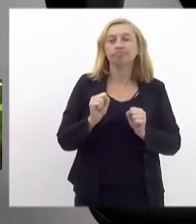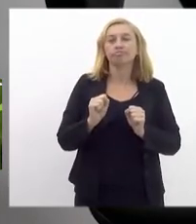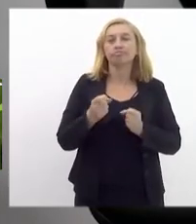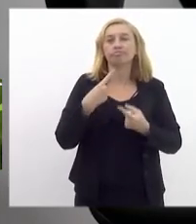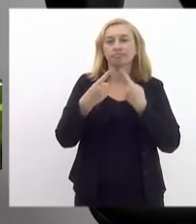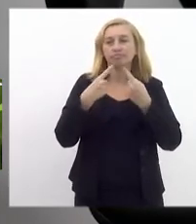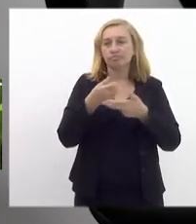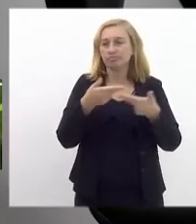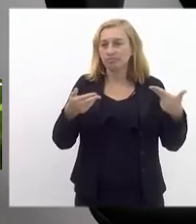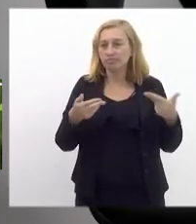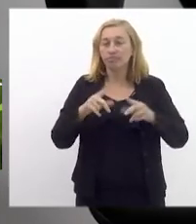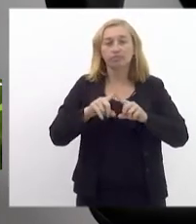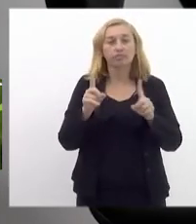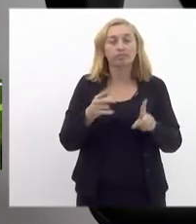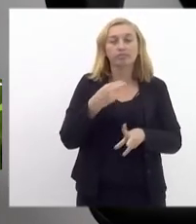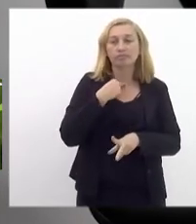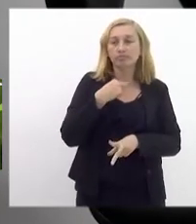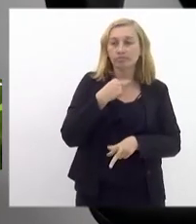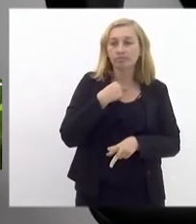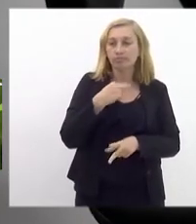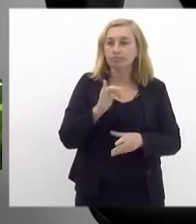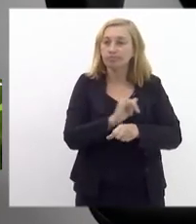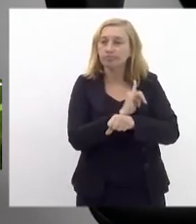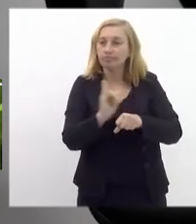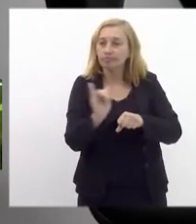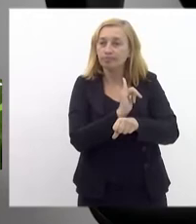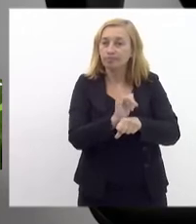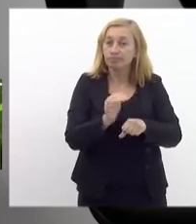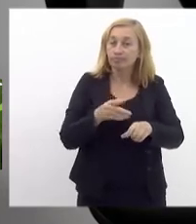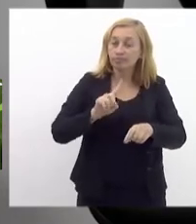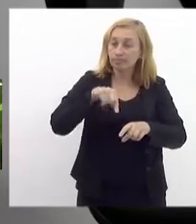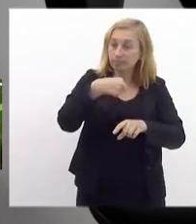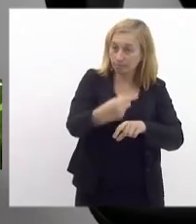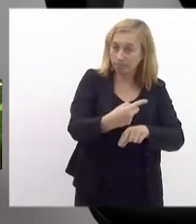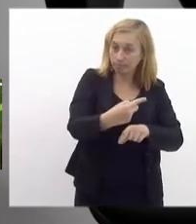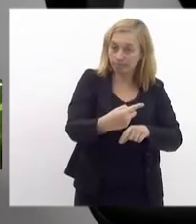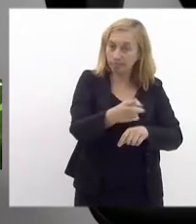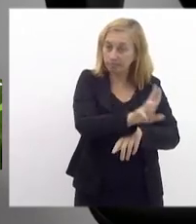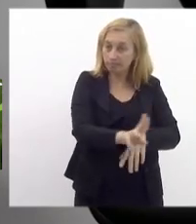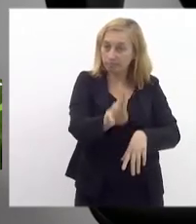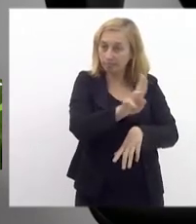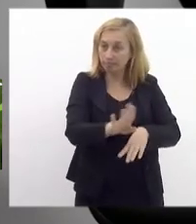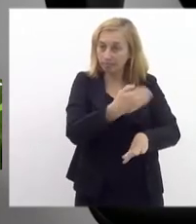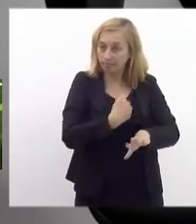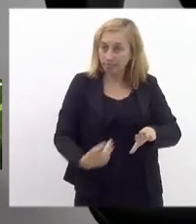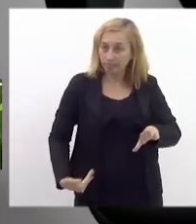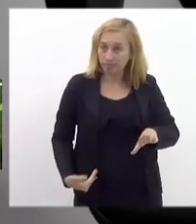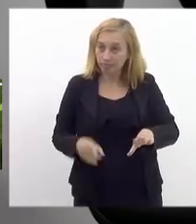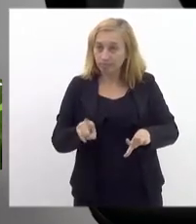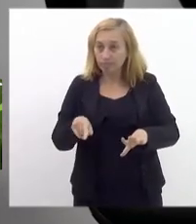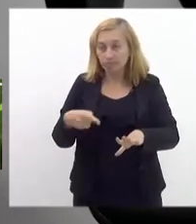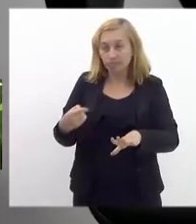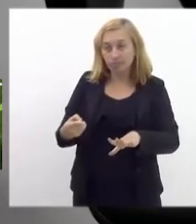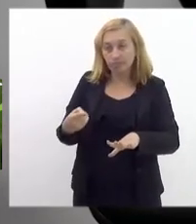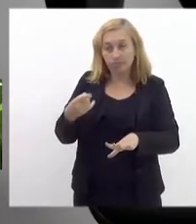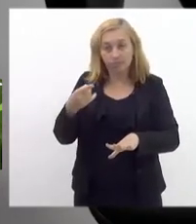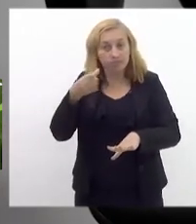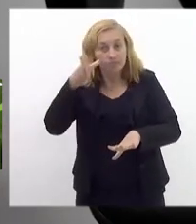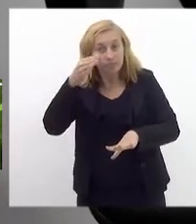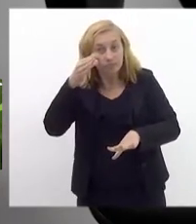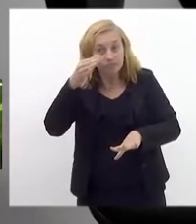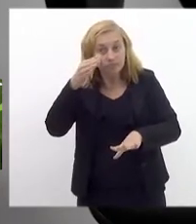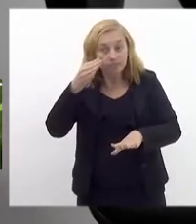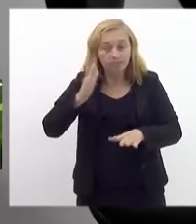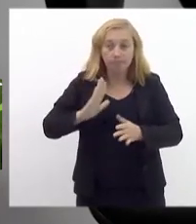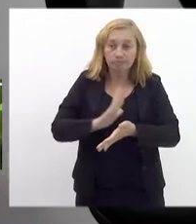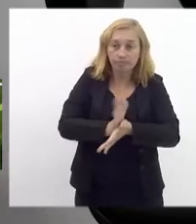fazer isso, mas o que a gente não pode é criar mecanismos que ali na frente possam ser usados por governo com outras intenções para poder